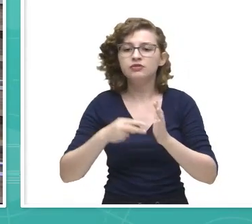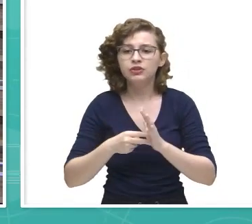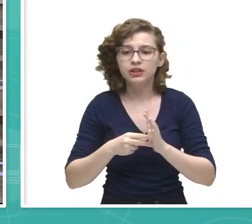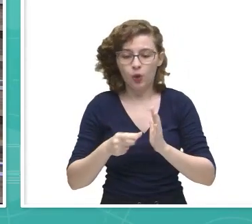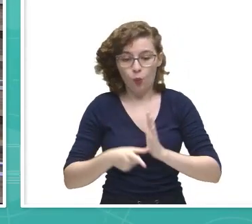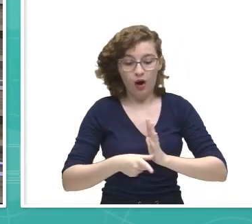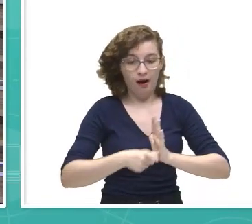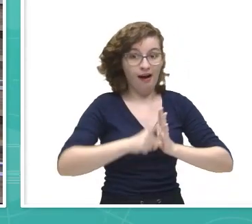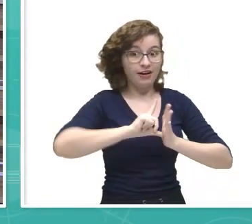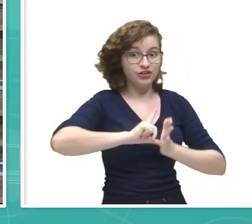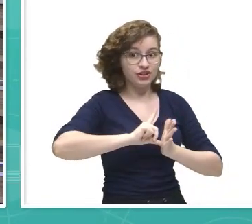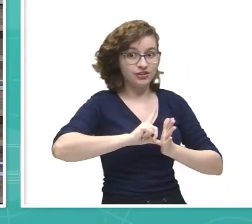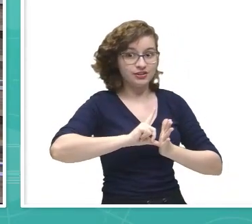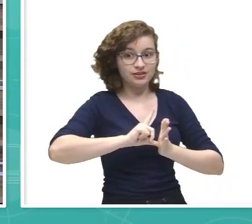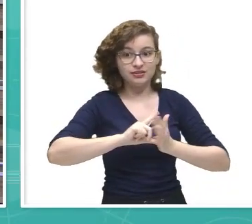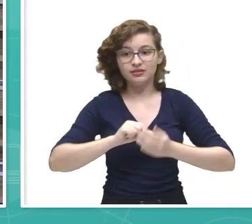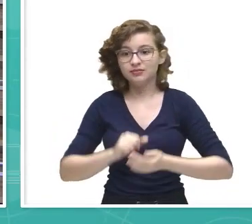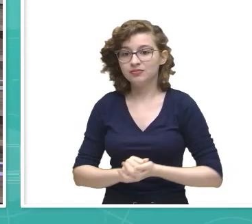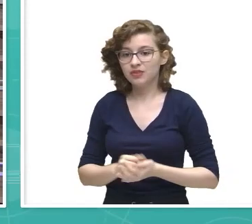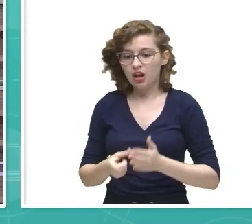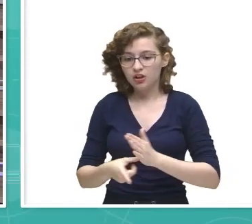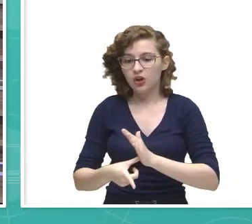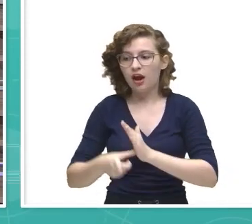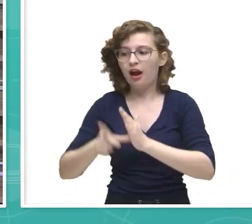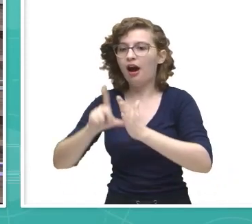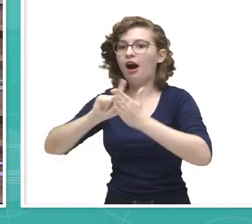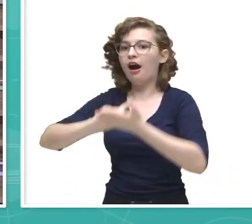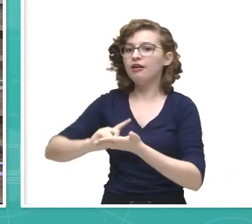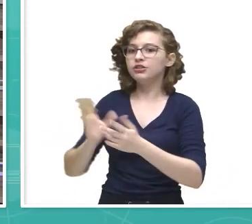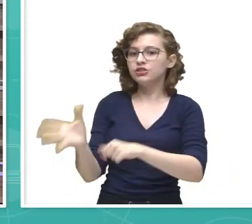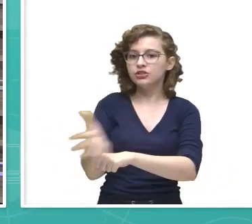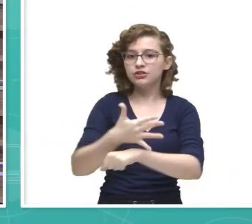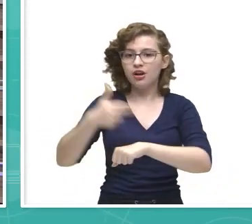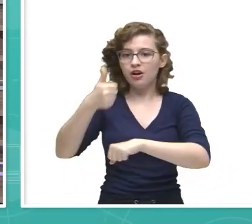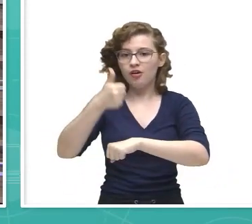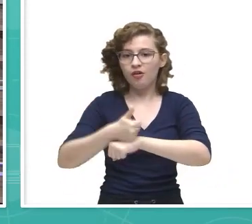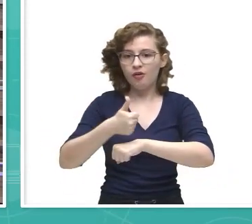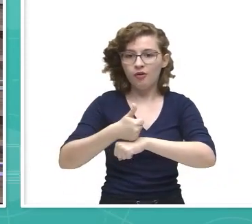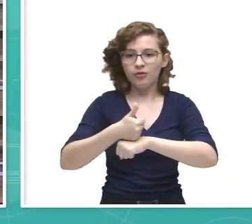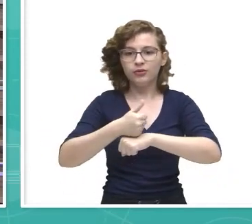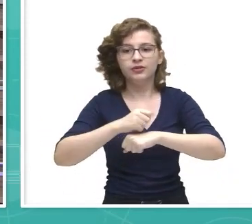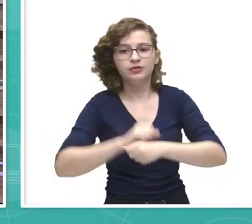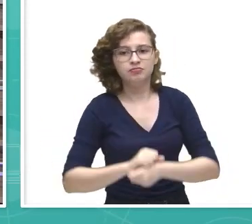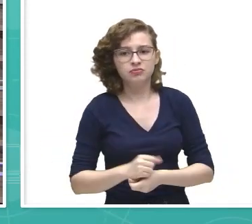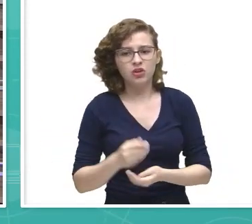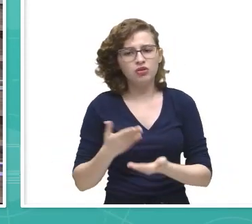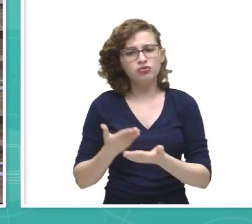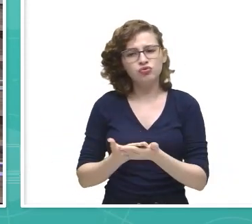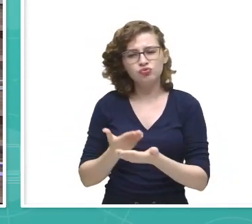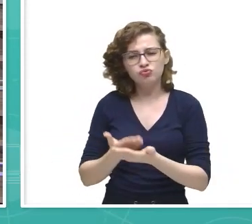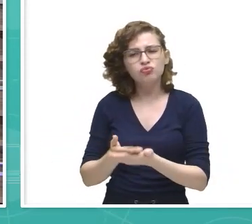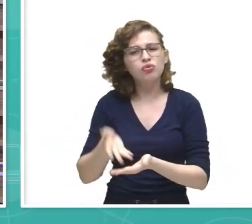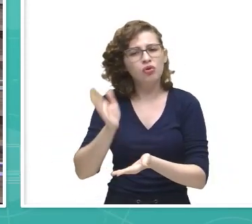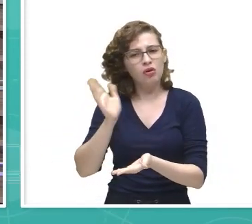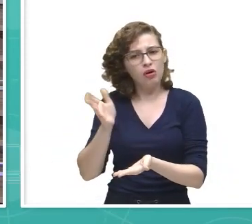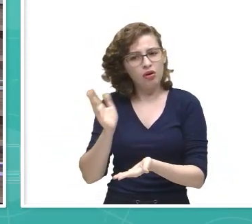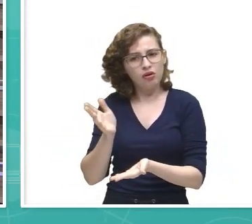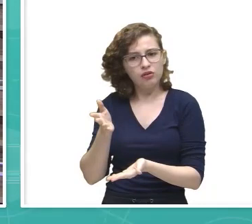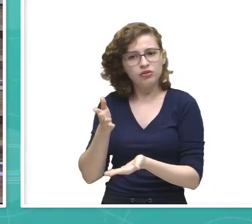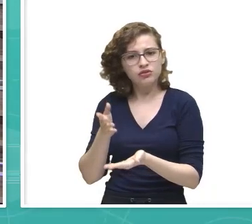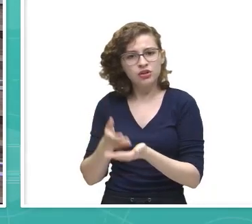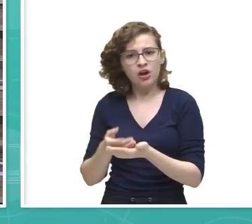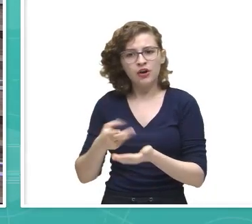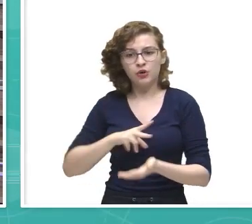o antes. O antes da colonização, o pré-colonial. A gente já estudou e já está ciente que os